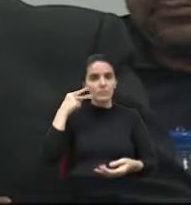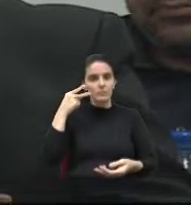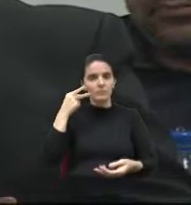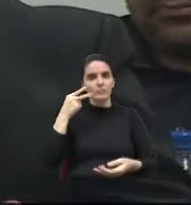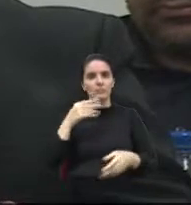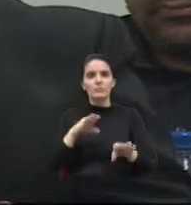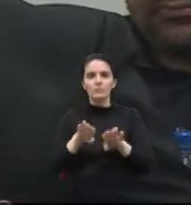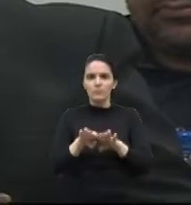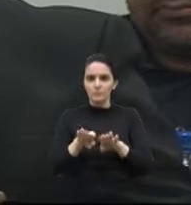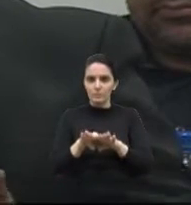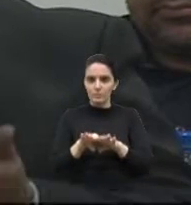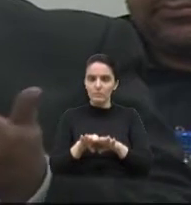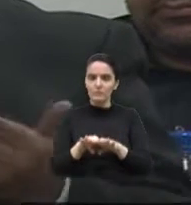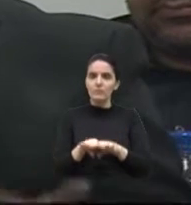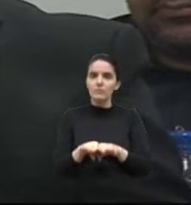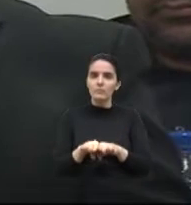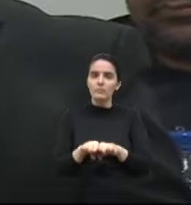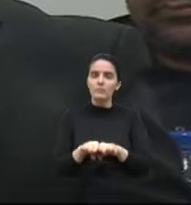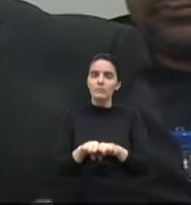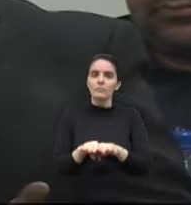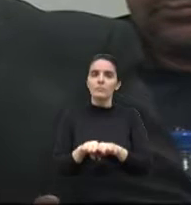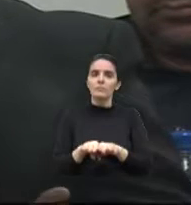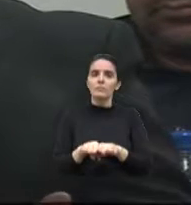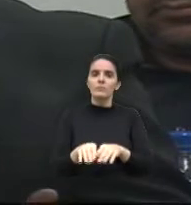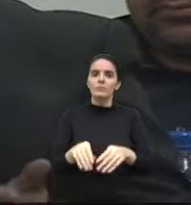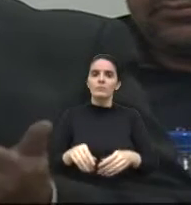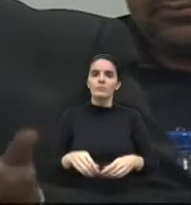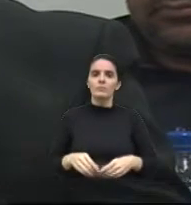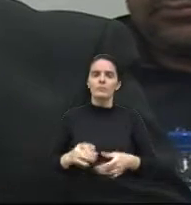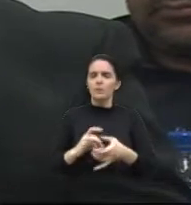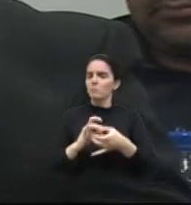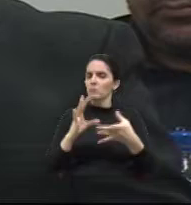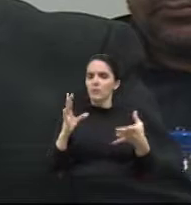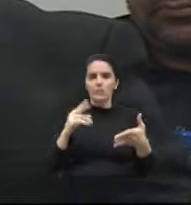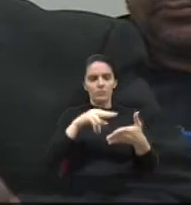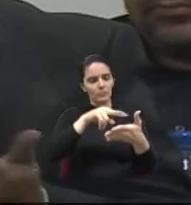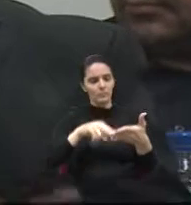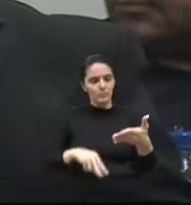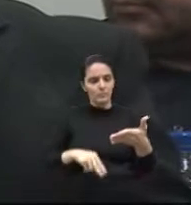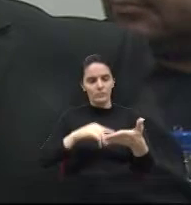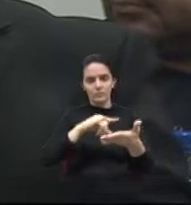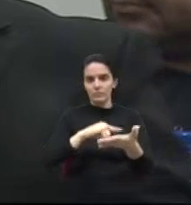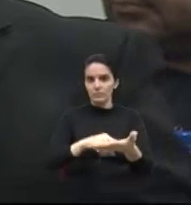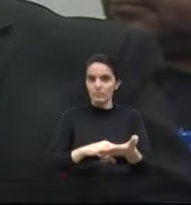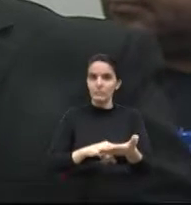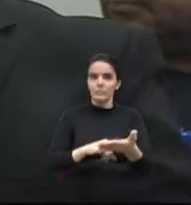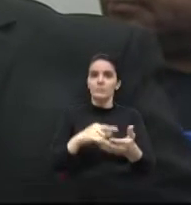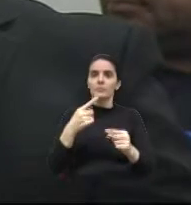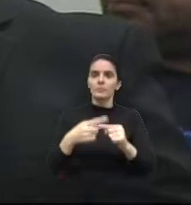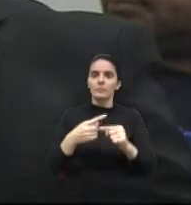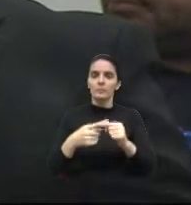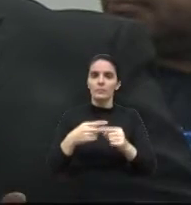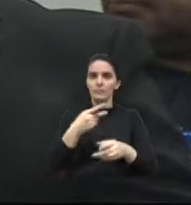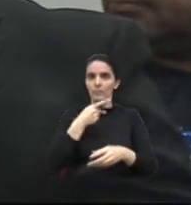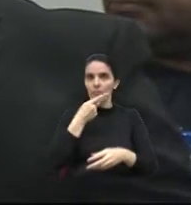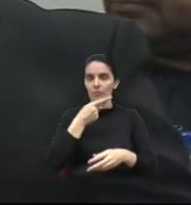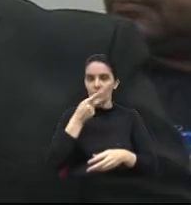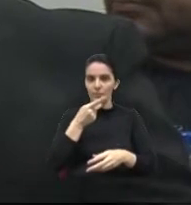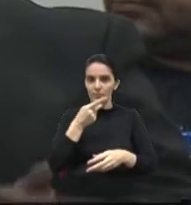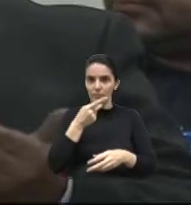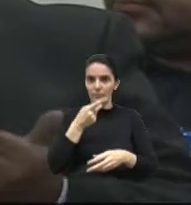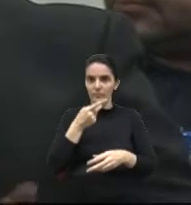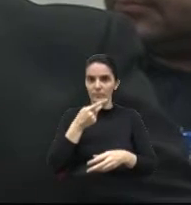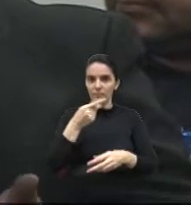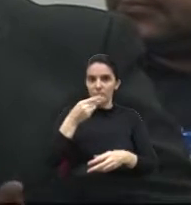essa posição de independência, para poder analisar esses documentos, porque estamos falando de uma quantia de